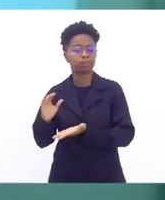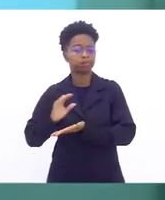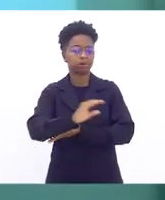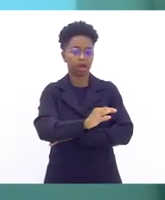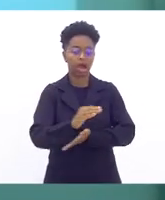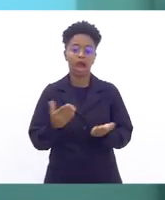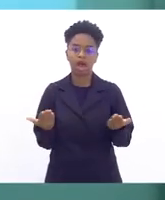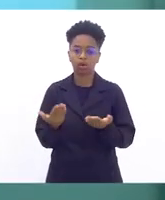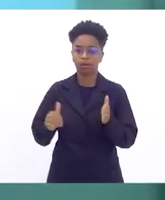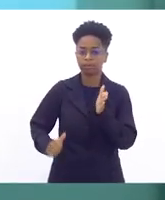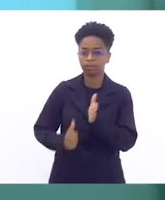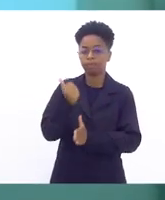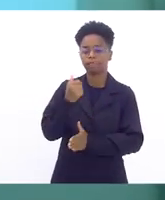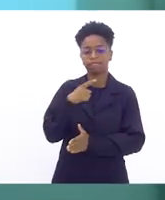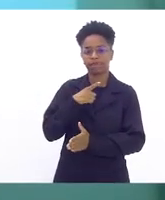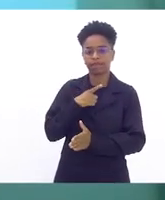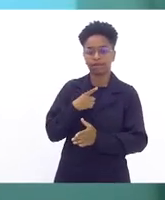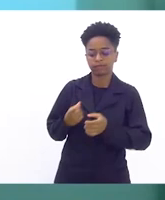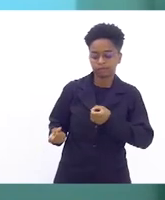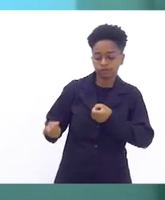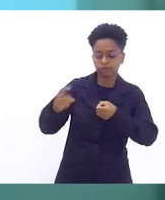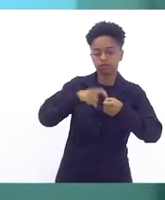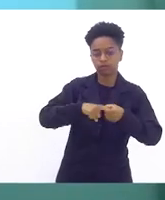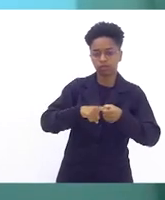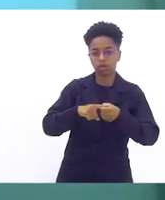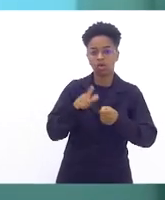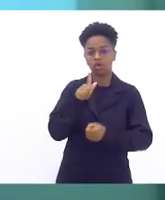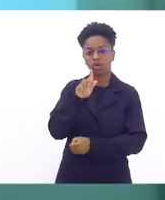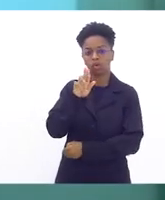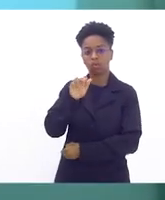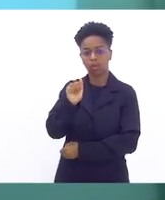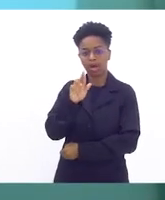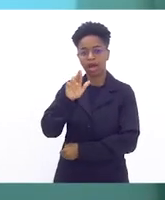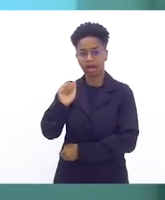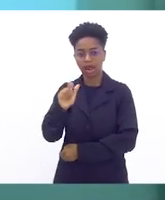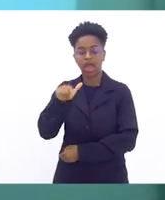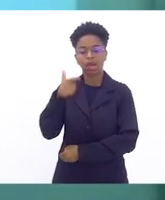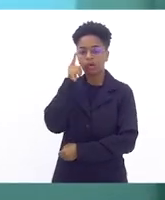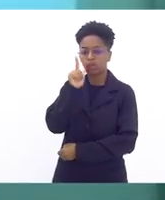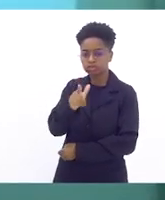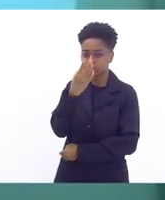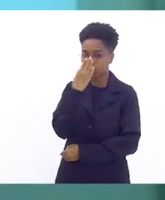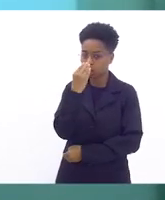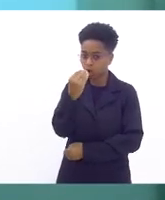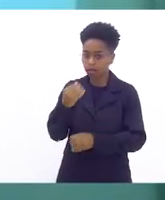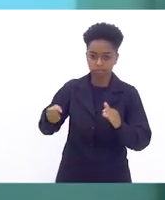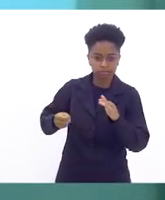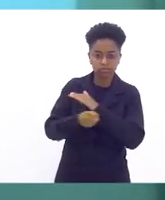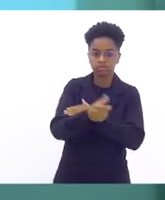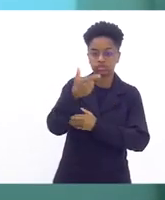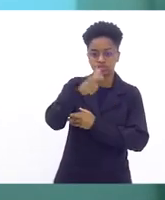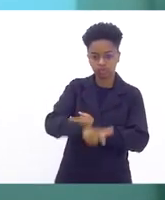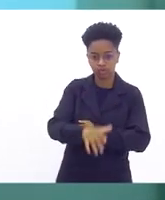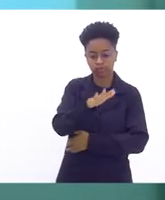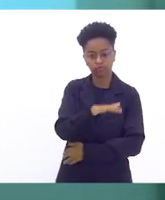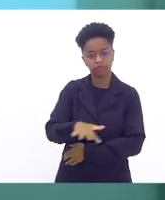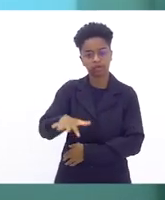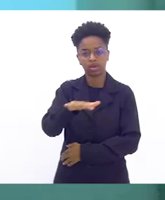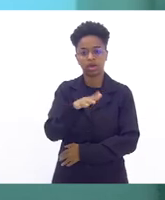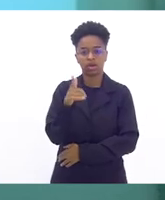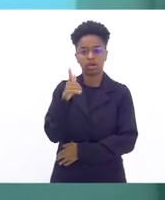ineticamente temos aí a volta do Guará introdução do Guará vermelho na Baía de